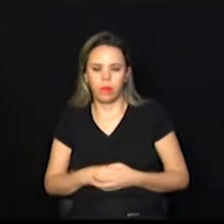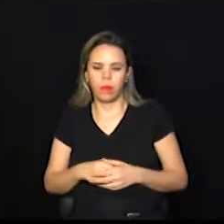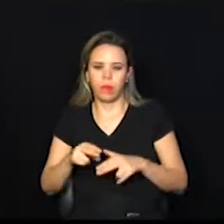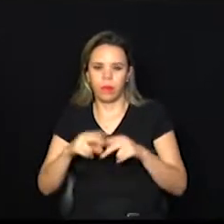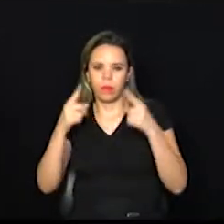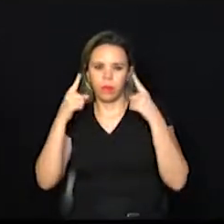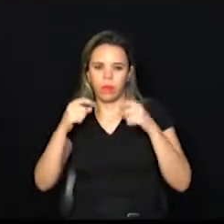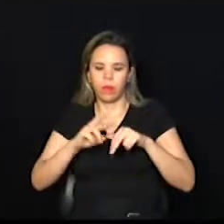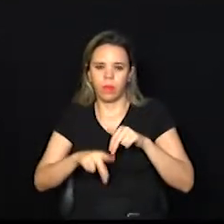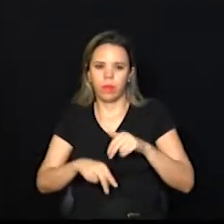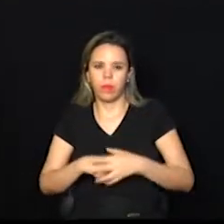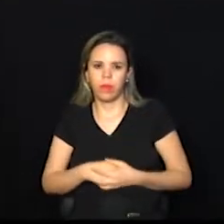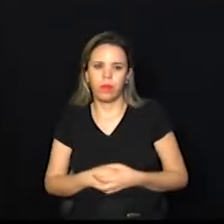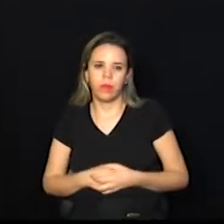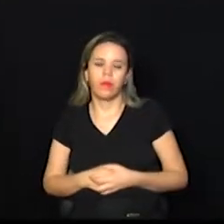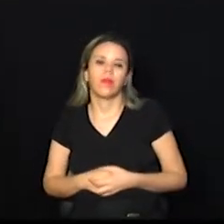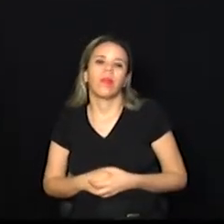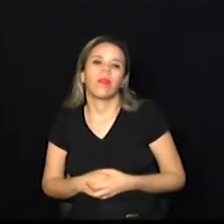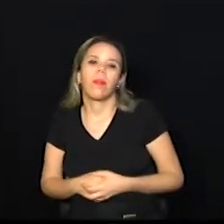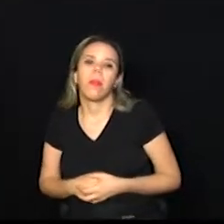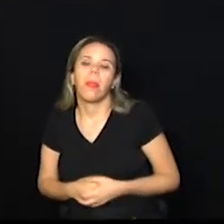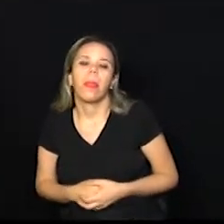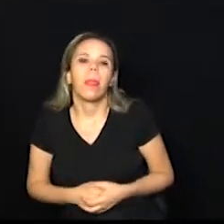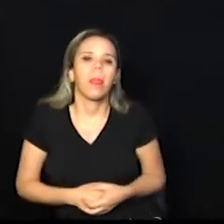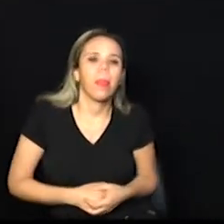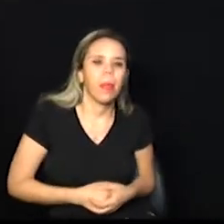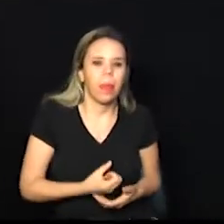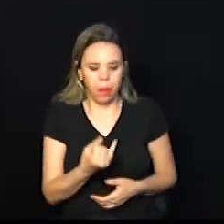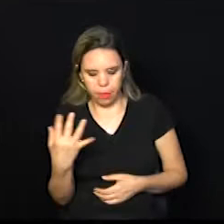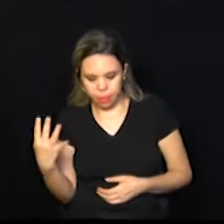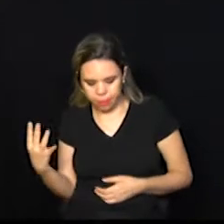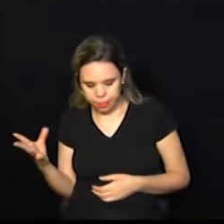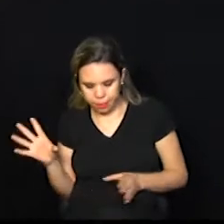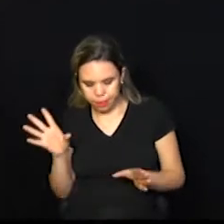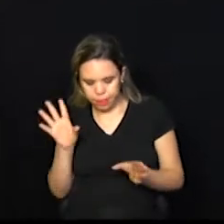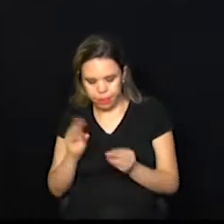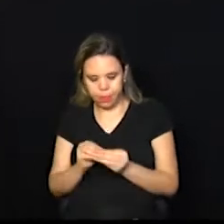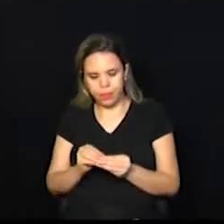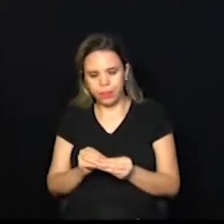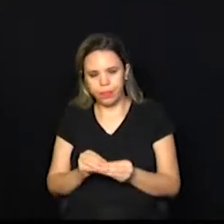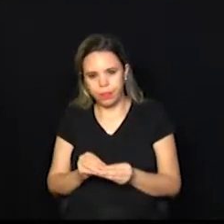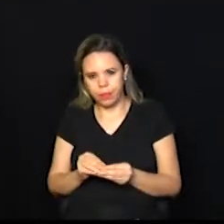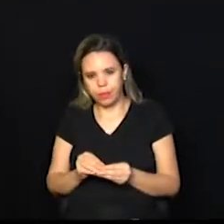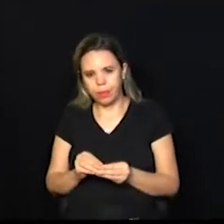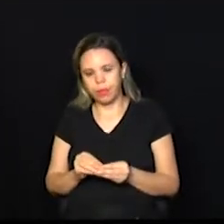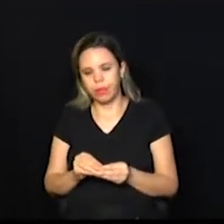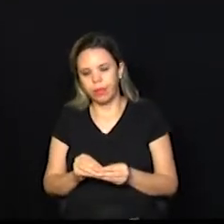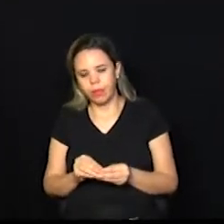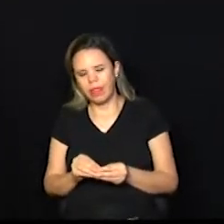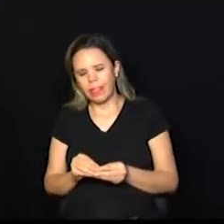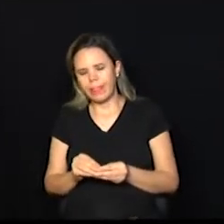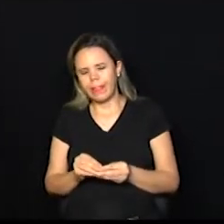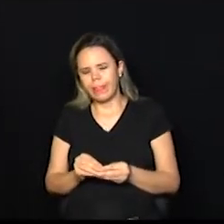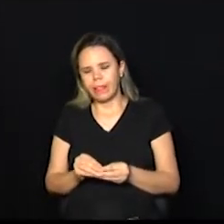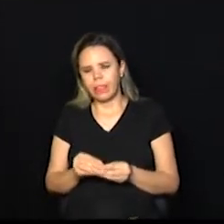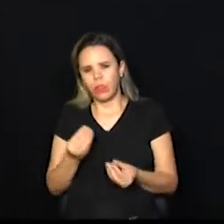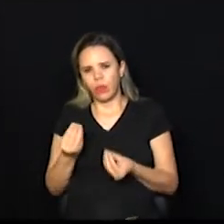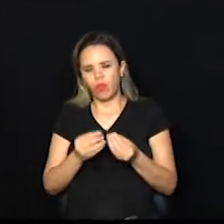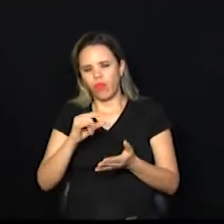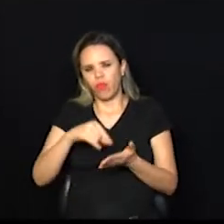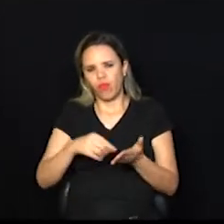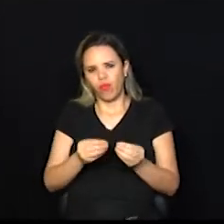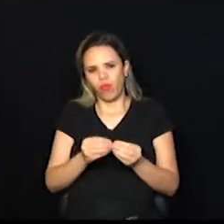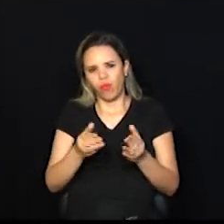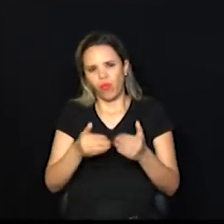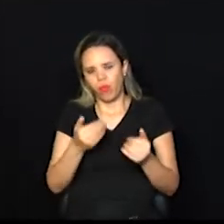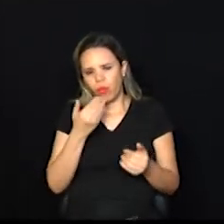de gênero. Tá? Esse é o fluxozinho, rapidamente, identificação da violência doméstica, como encaminhar, né? Envio